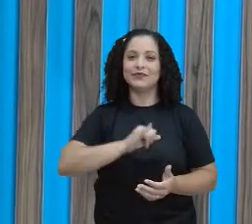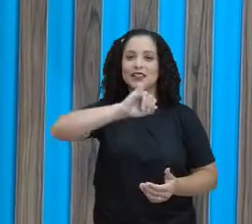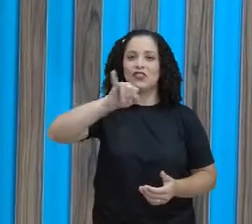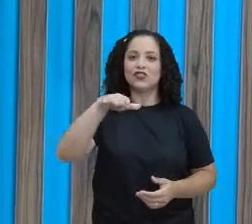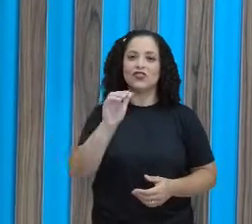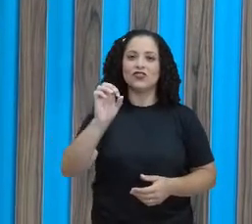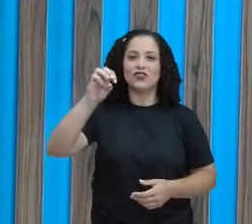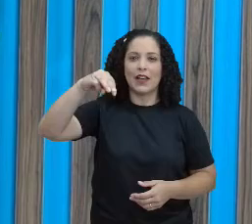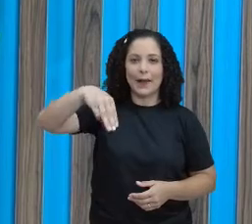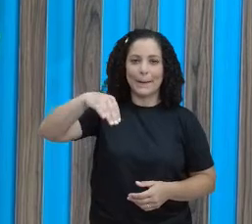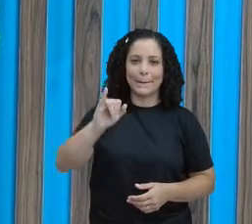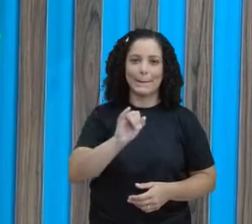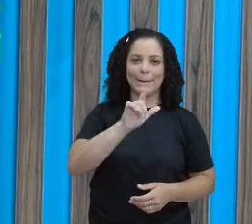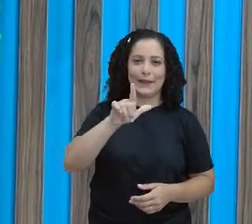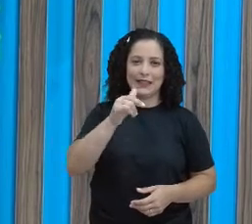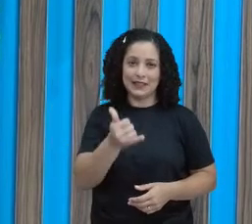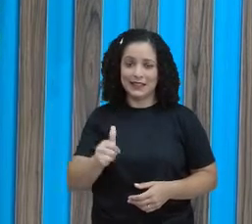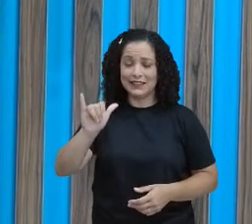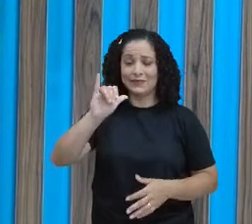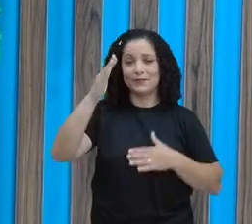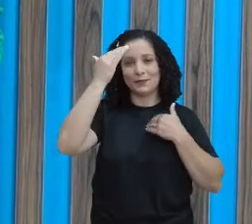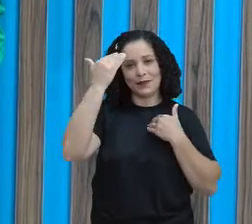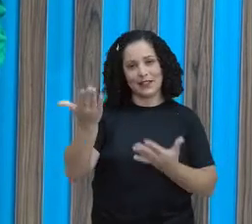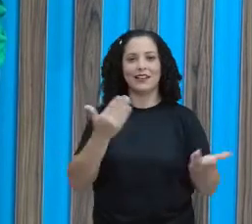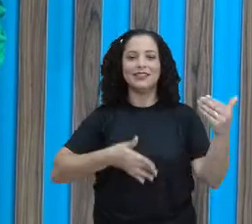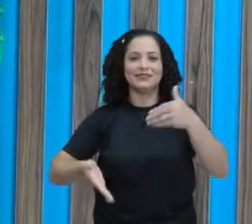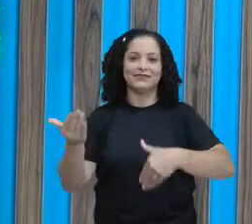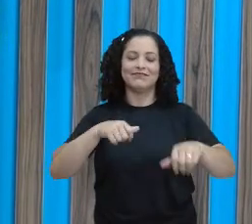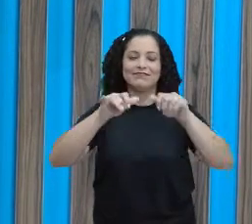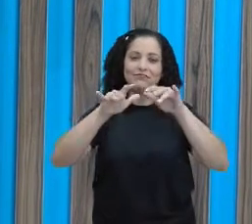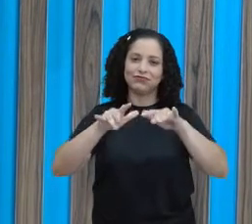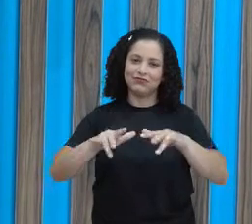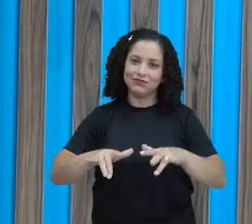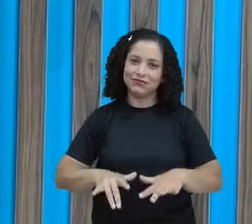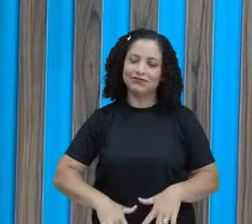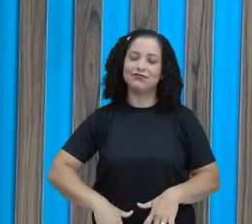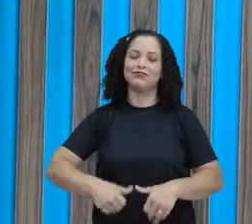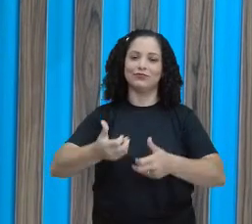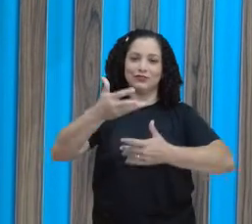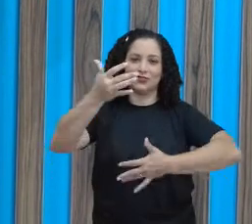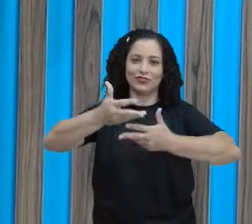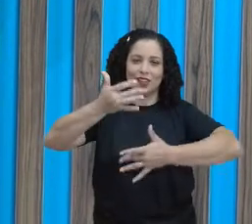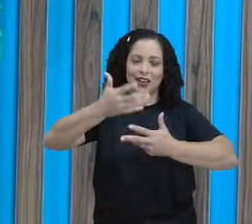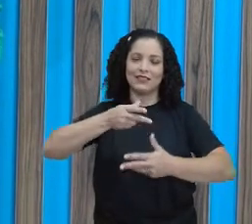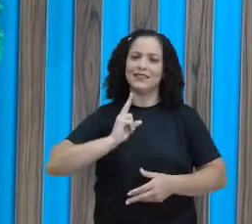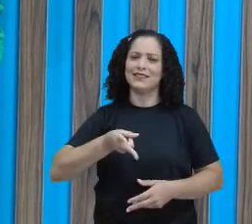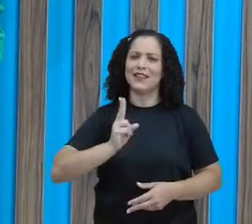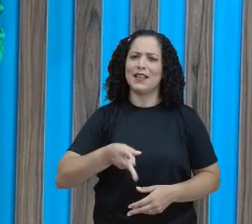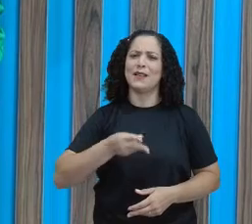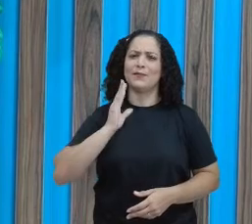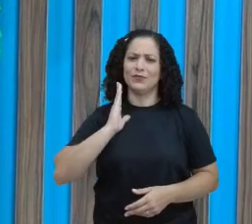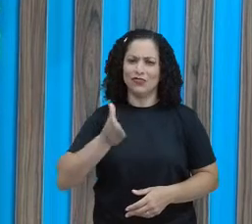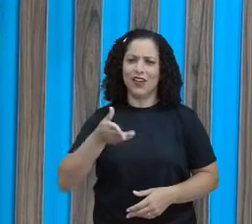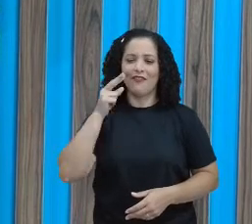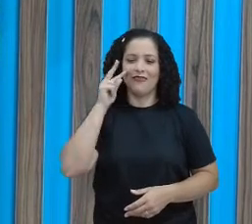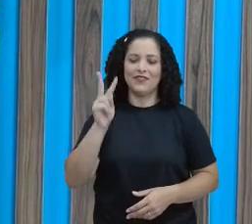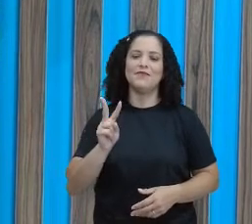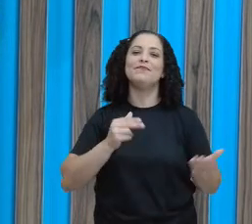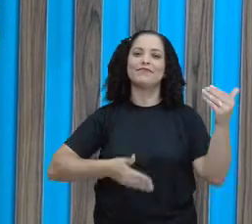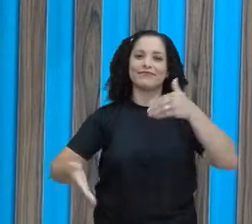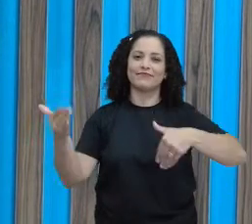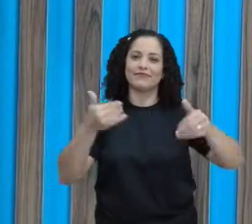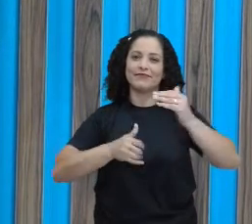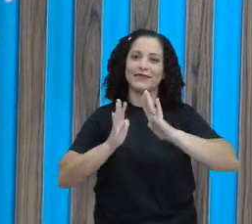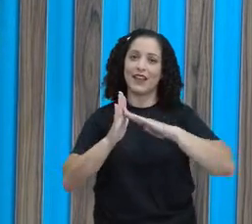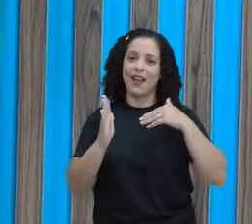muito obrigada pela sua participação lá no chat do YouTube, né? Você sempre coloca seu nomezinho, já vi lá várias vezes, tá? Nas nossas